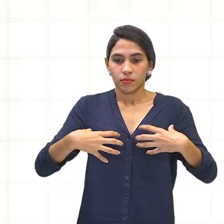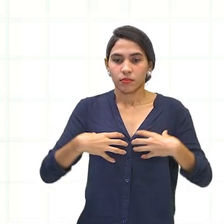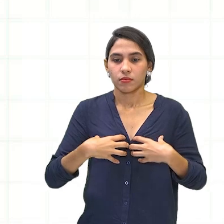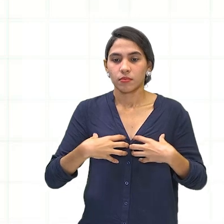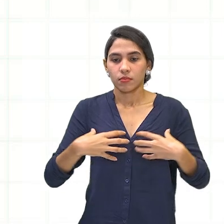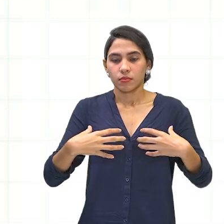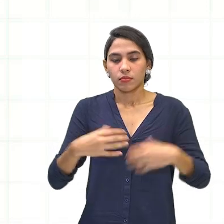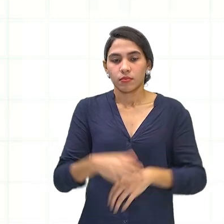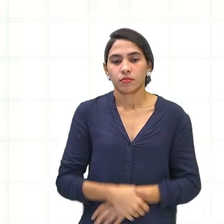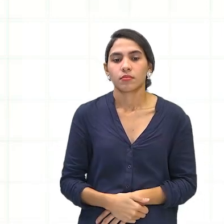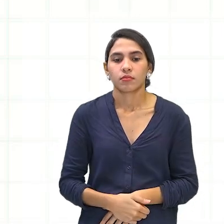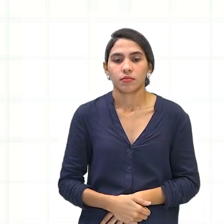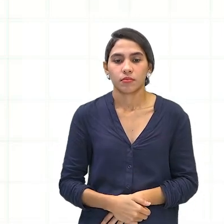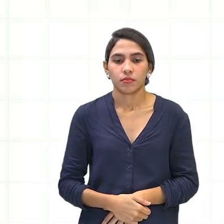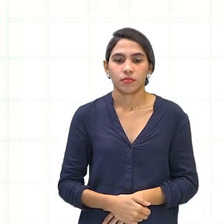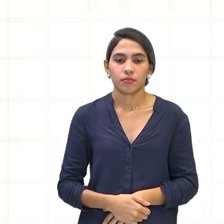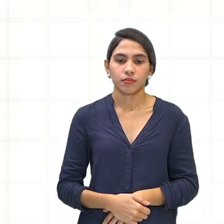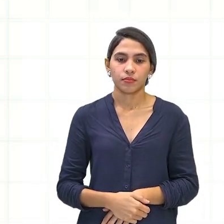pulmonar.